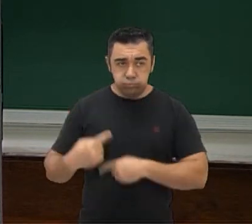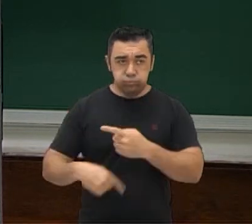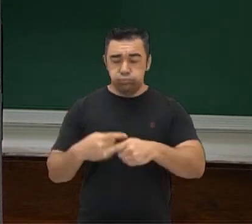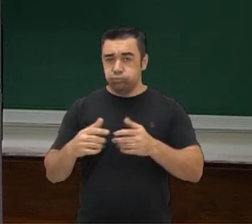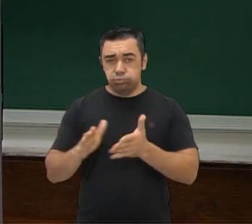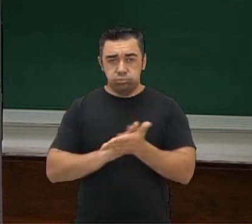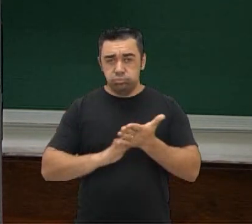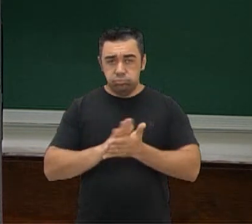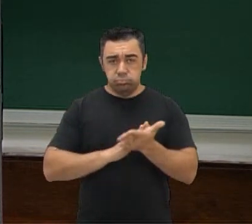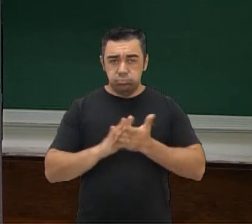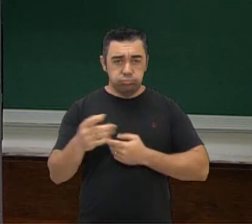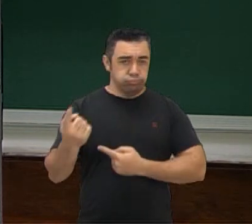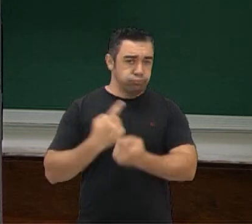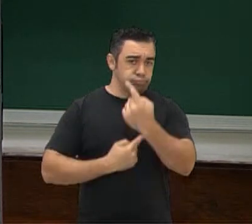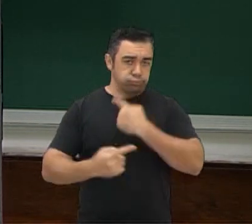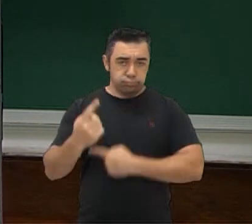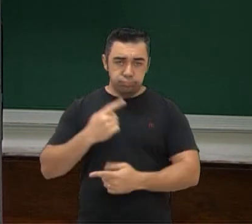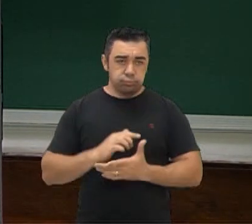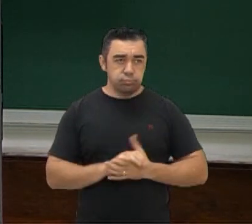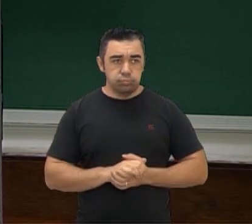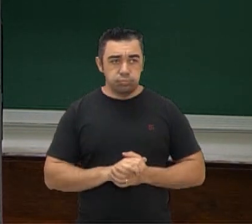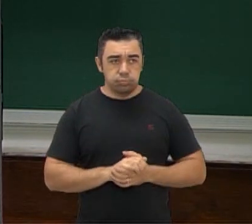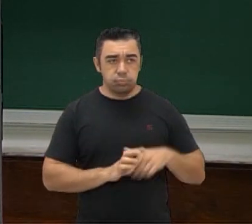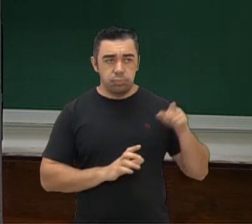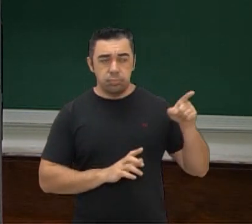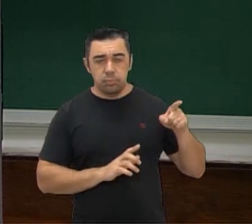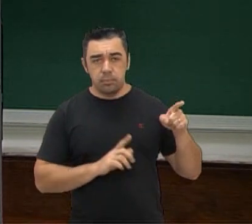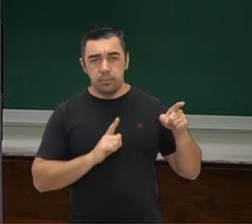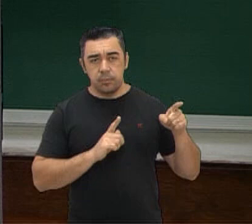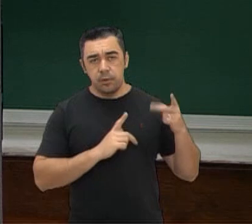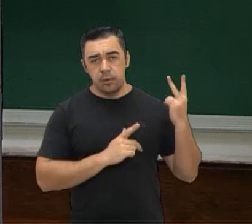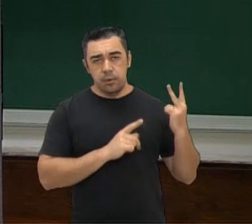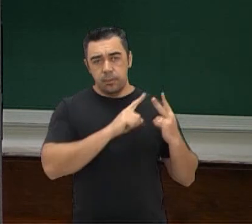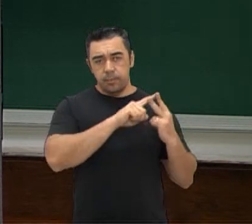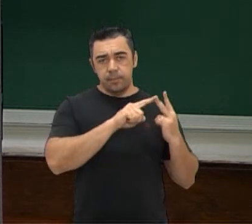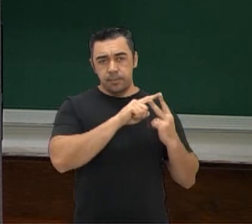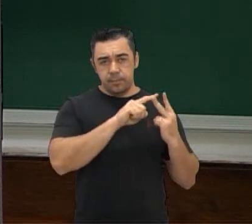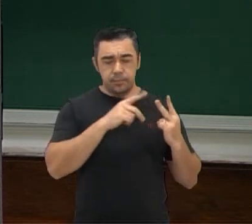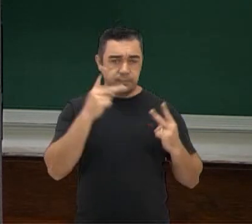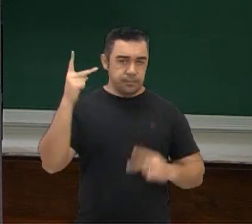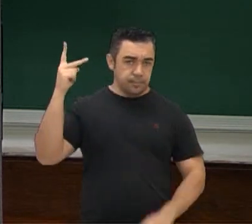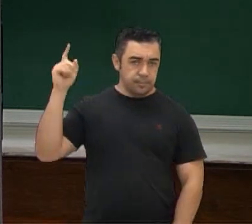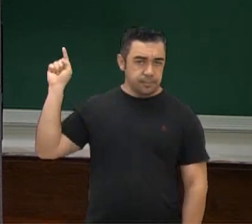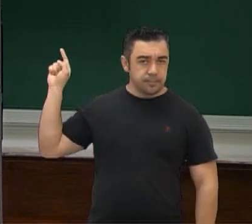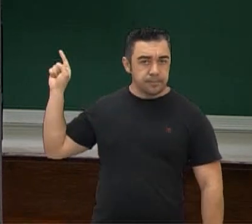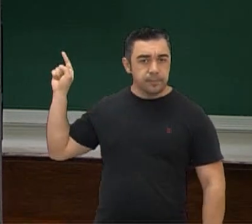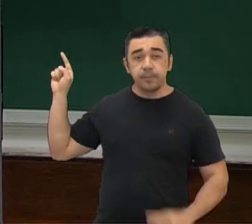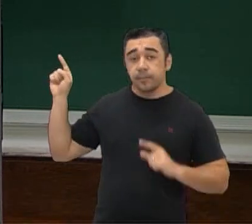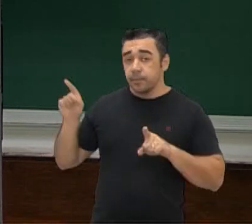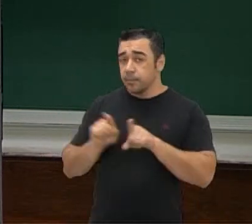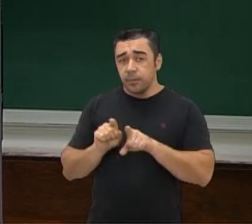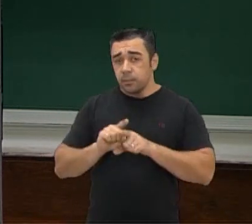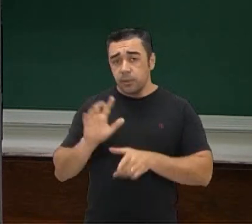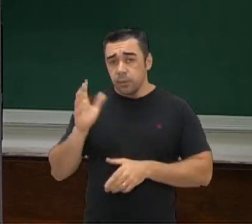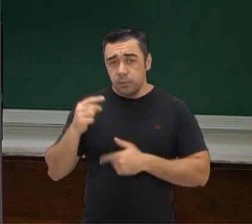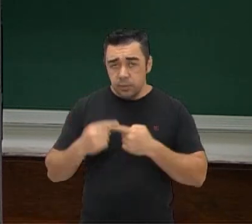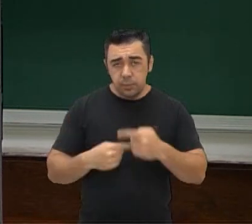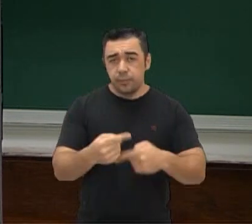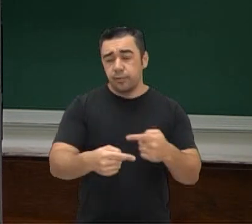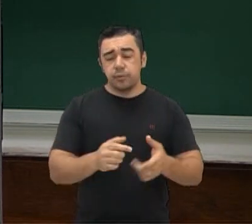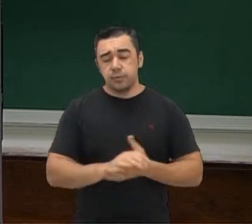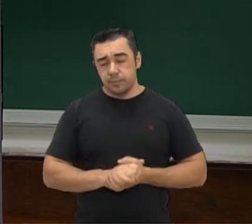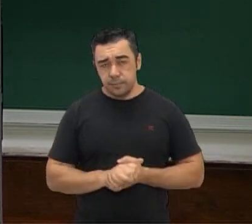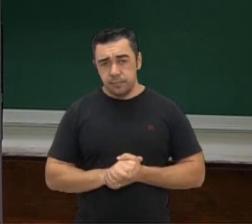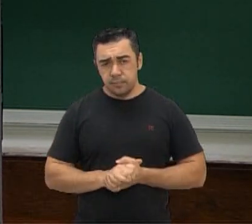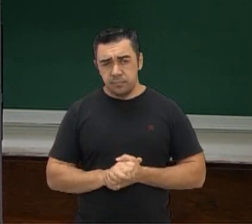dos lados. E também aqui, ó, em Itirapina e Peti, que também não está tendo mais fluxo gênico de nenhum dos lados.